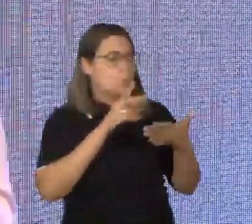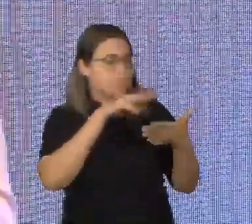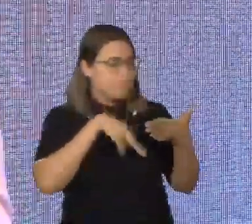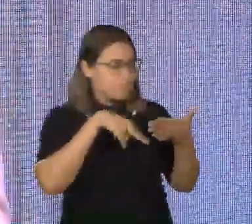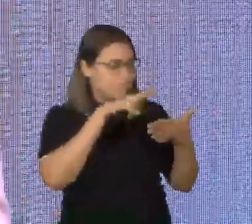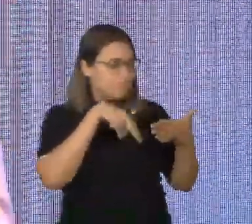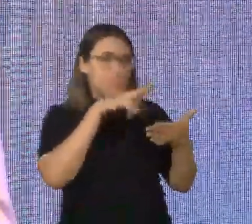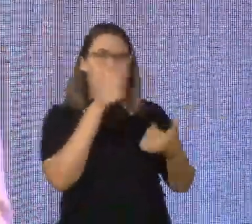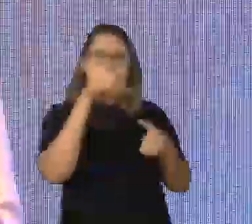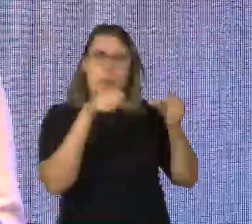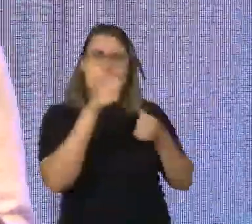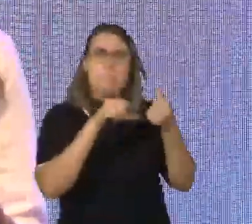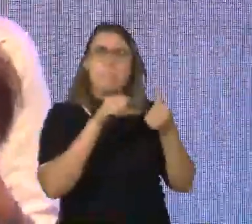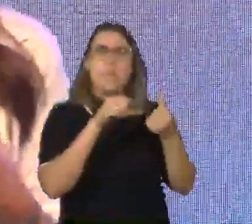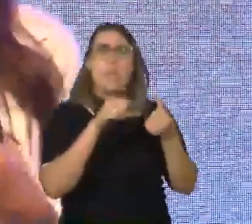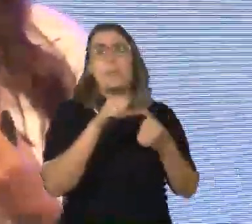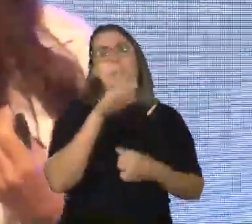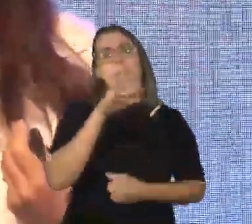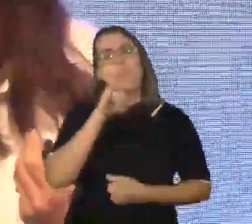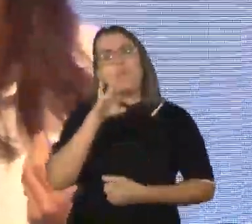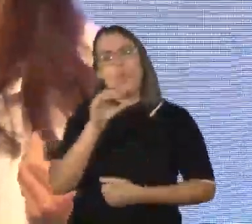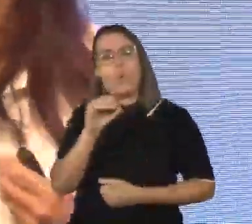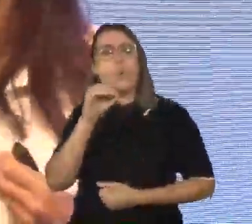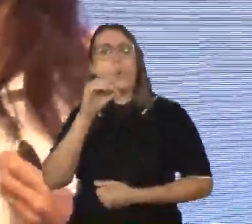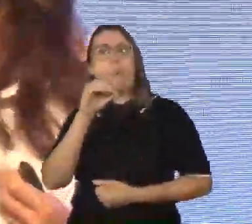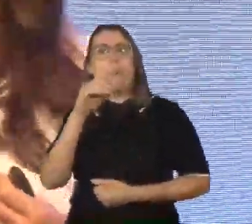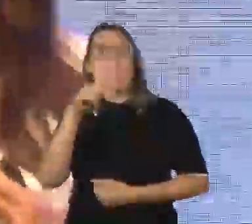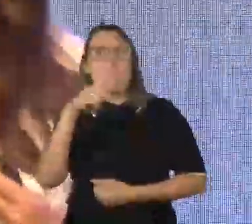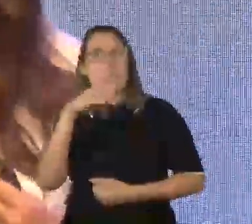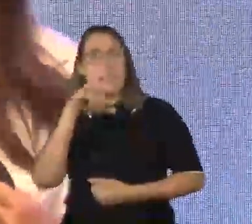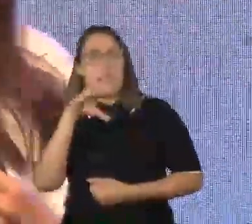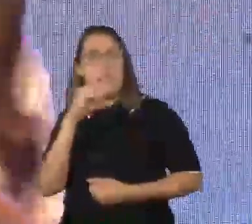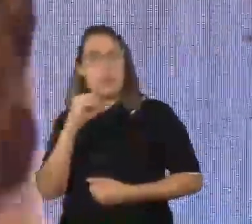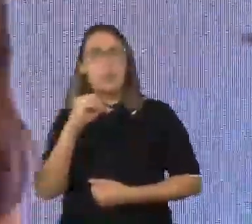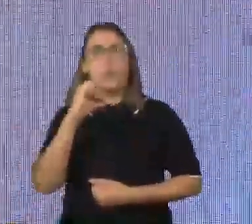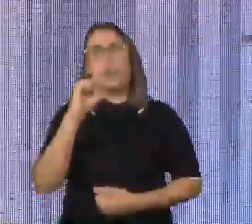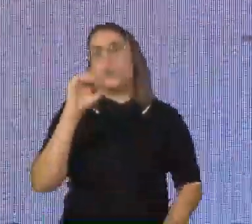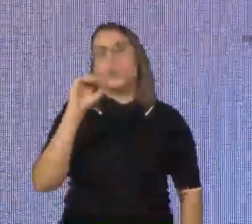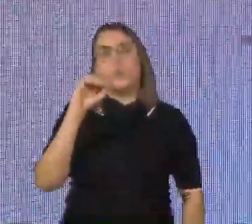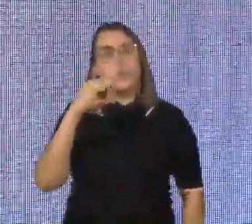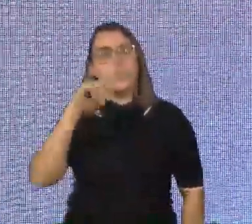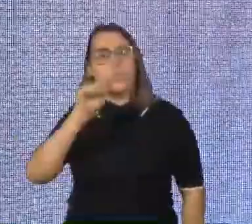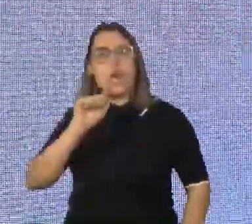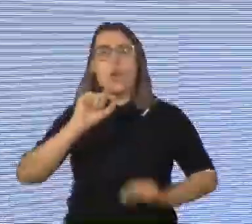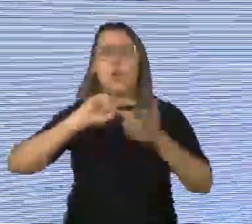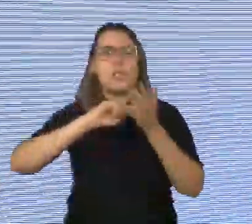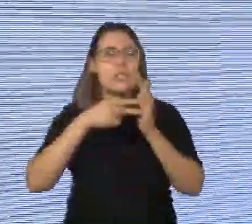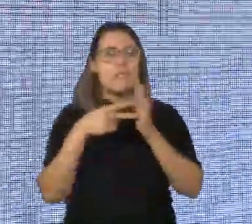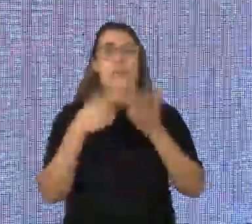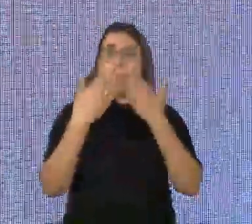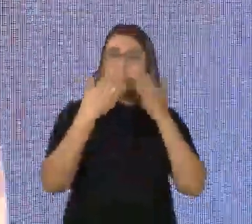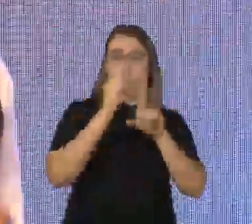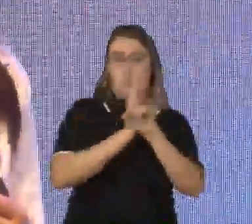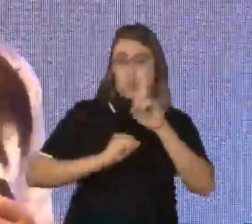perfil biopsicossocial de cada indivíduo. Quem participa da construção desse documento?